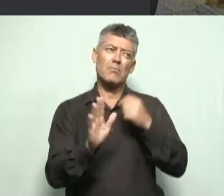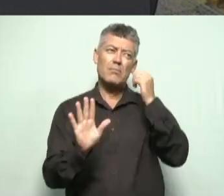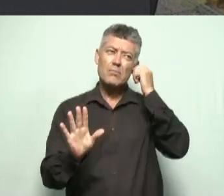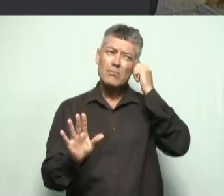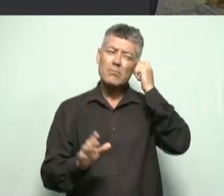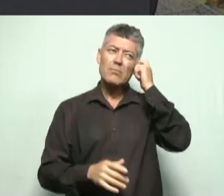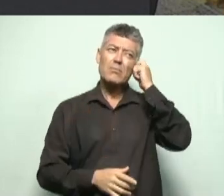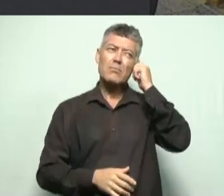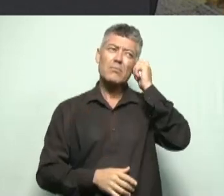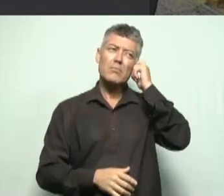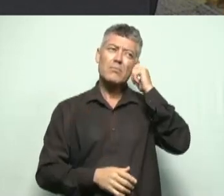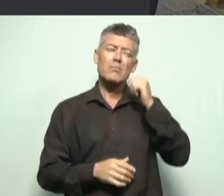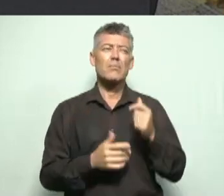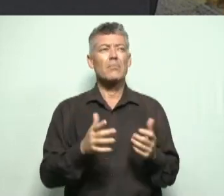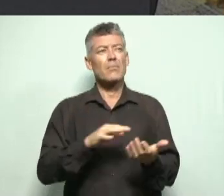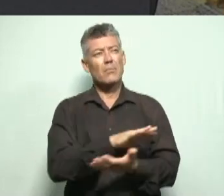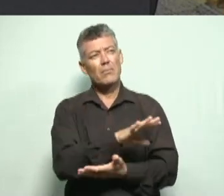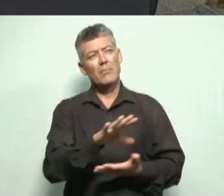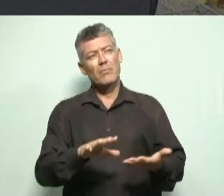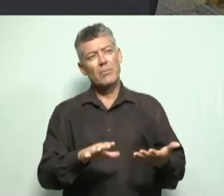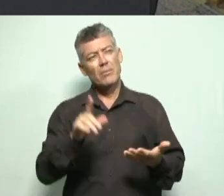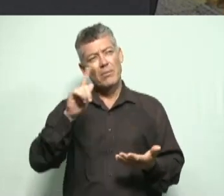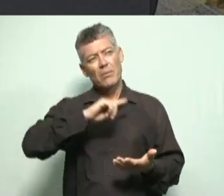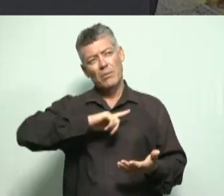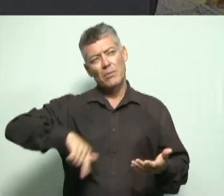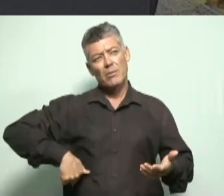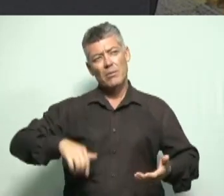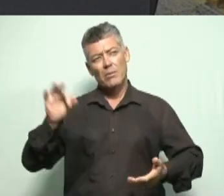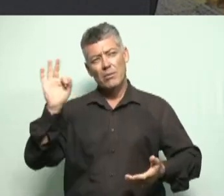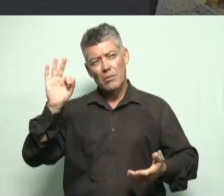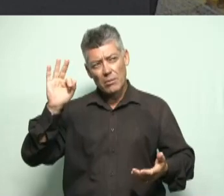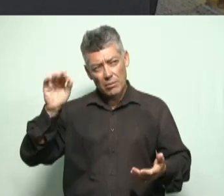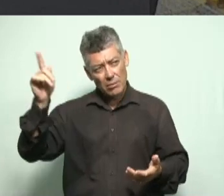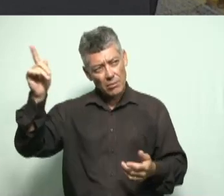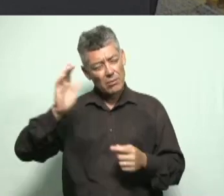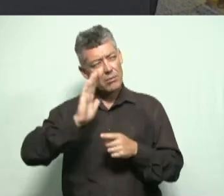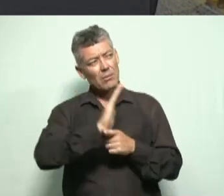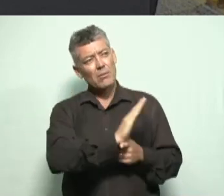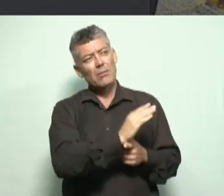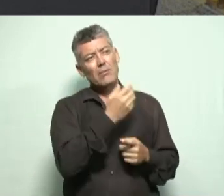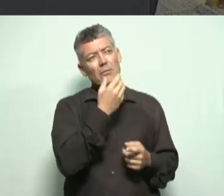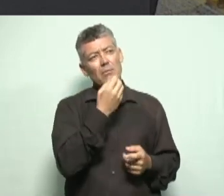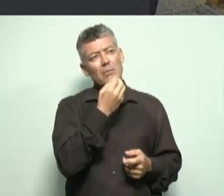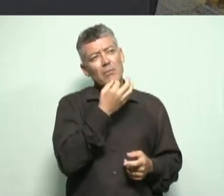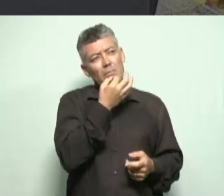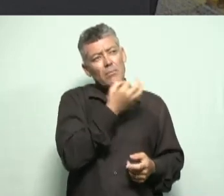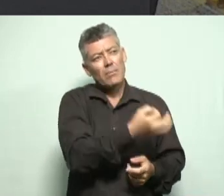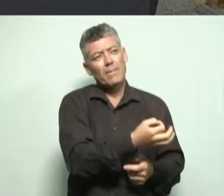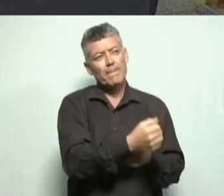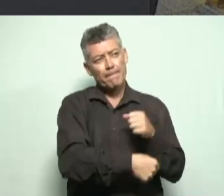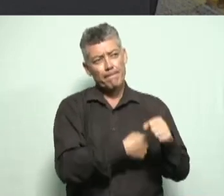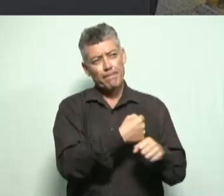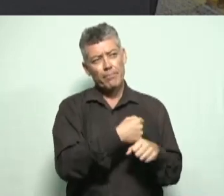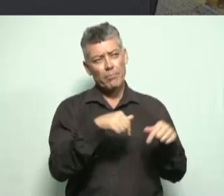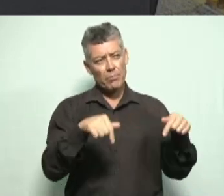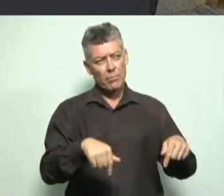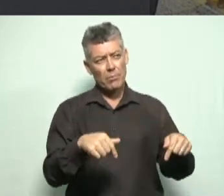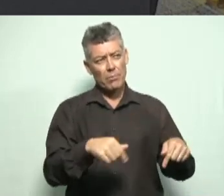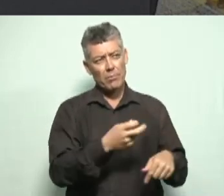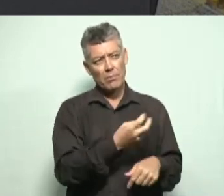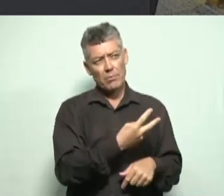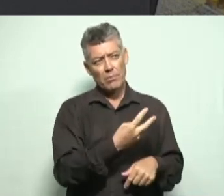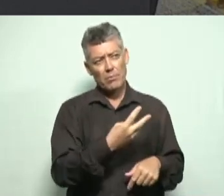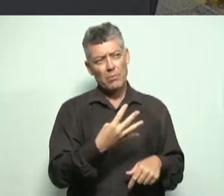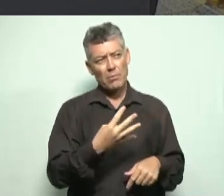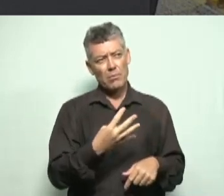Então, estamos numa greve aí até que o governo federal apresente alguma proposta de algum reajuste para o ano de 2024 ainda.